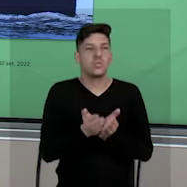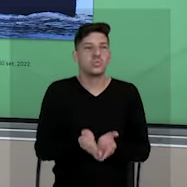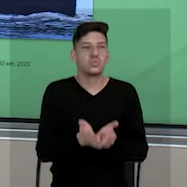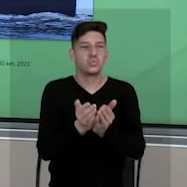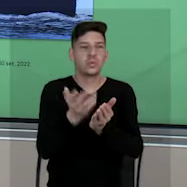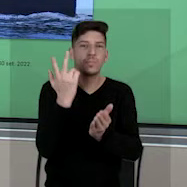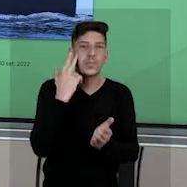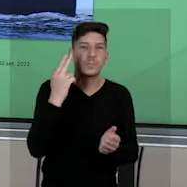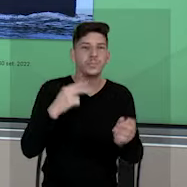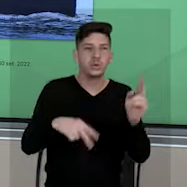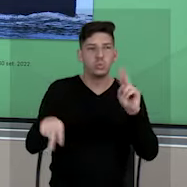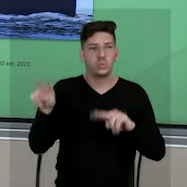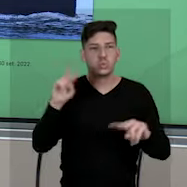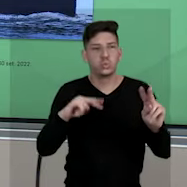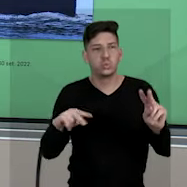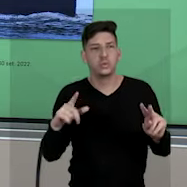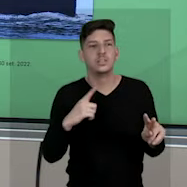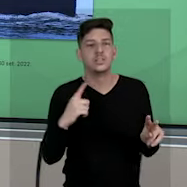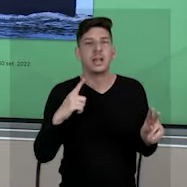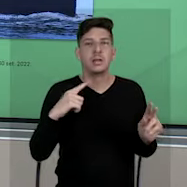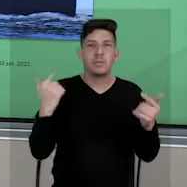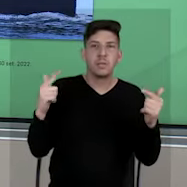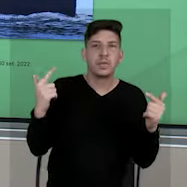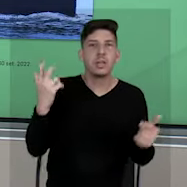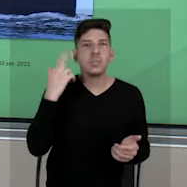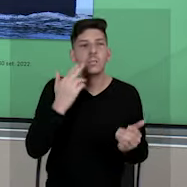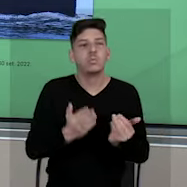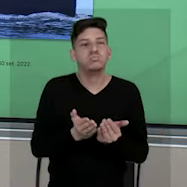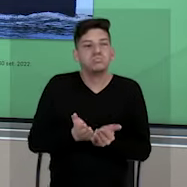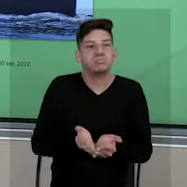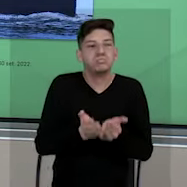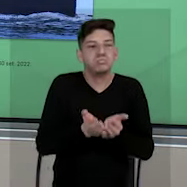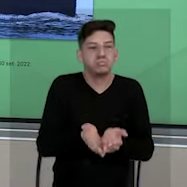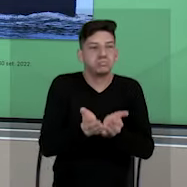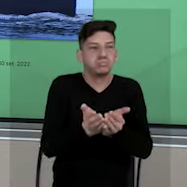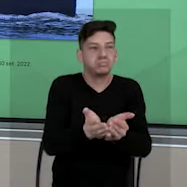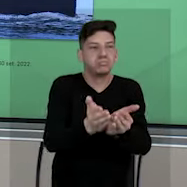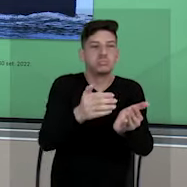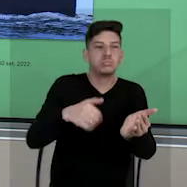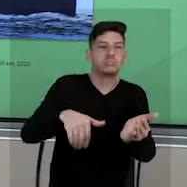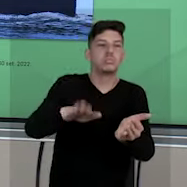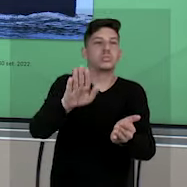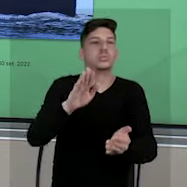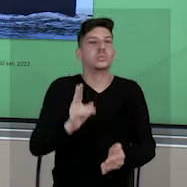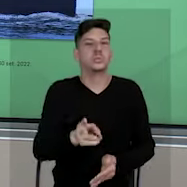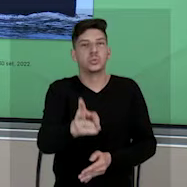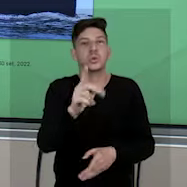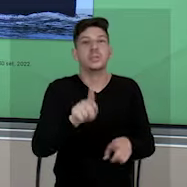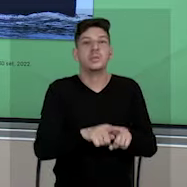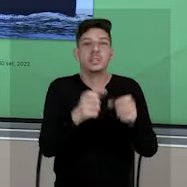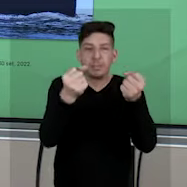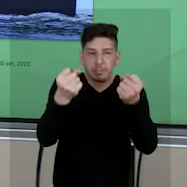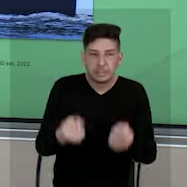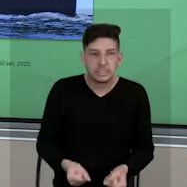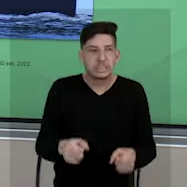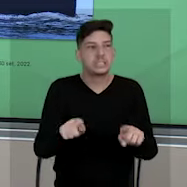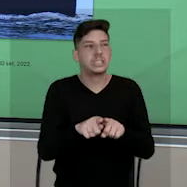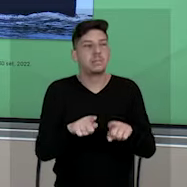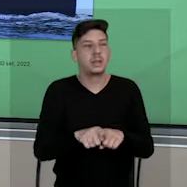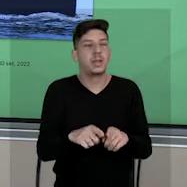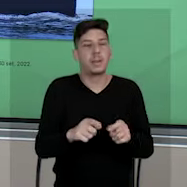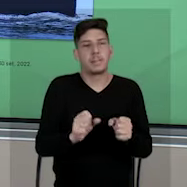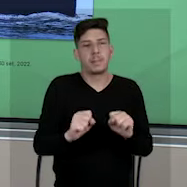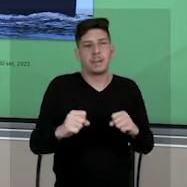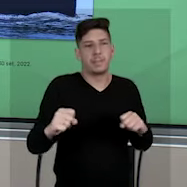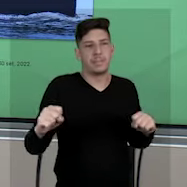da presença ou não de vento ocorrendo naquele momento. E, além do que, né, barcos cada vez mais pesados, maiores, mais potentes, ao mesmo tempo